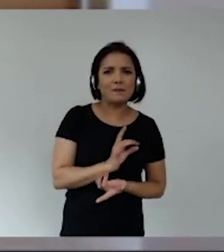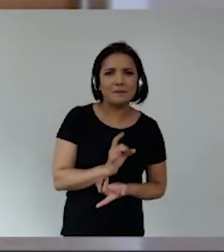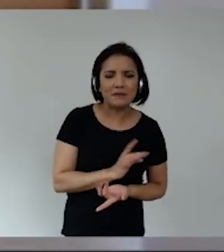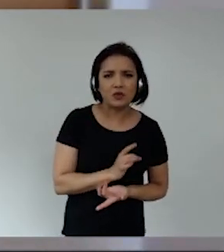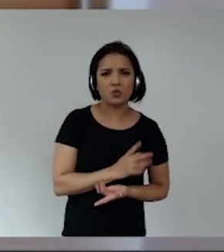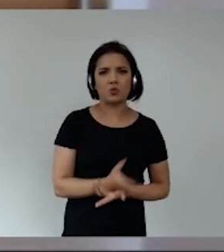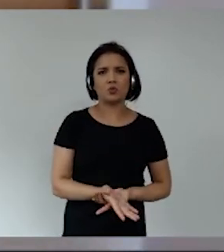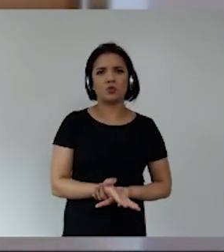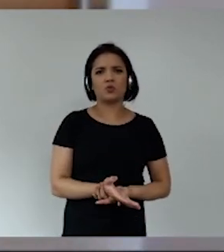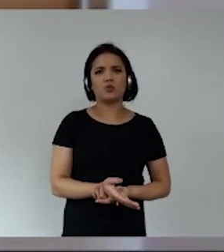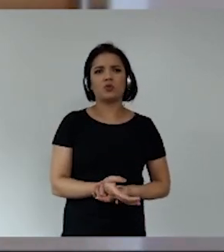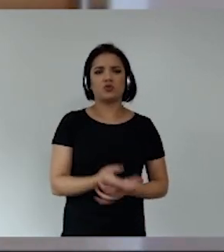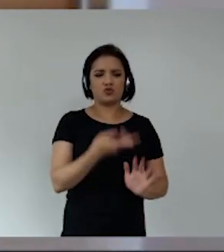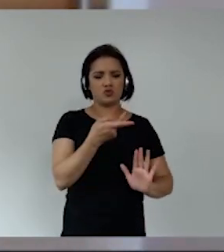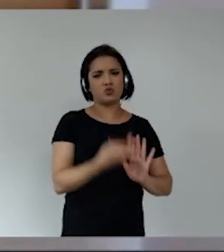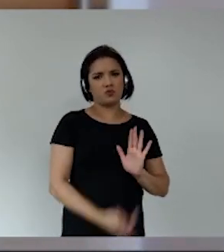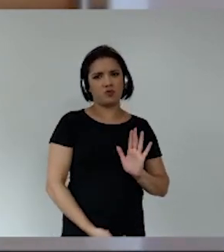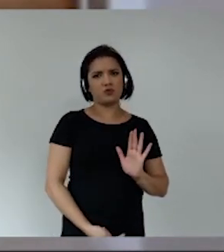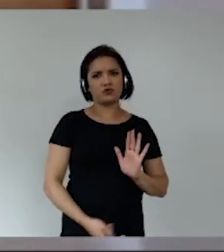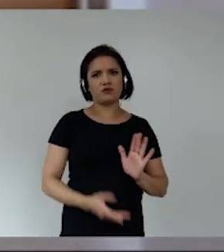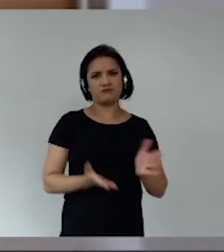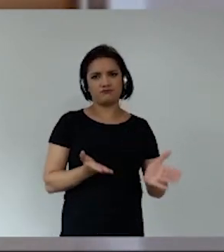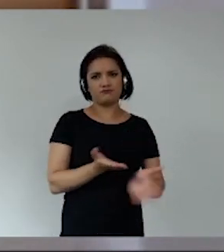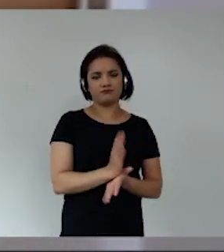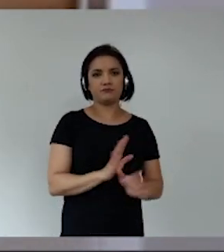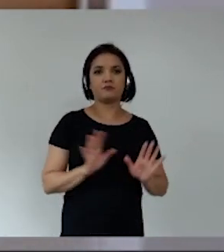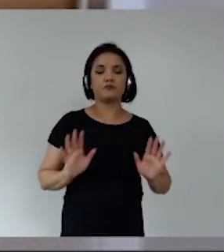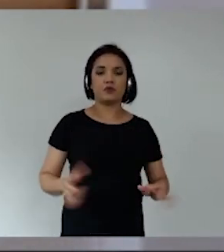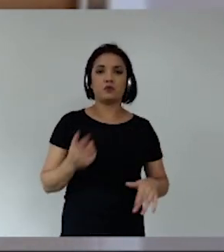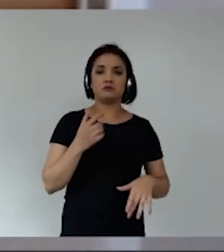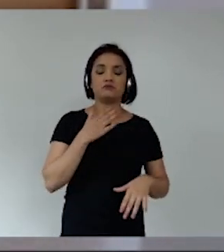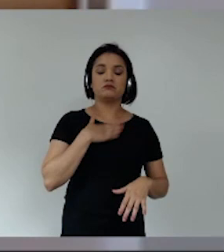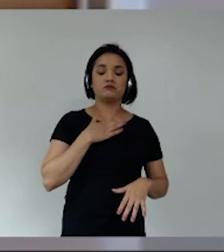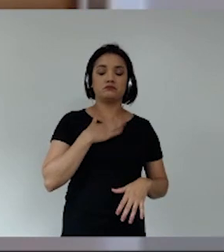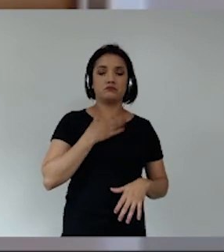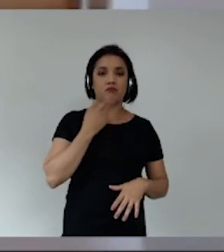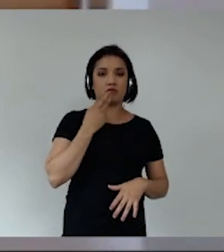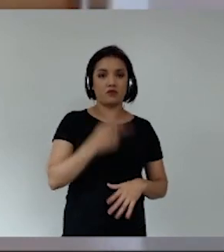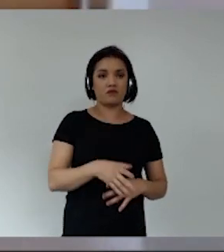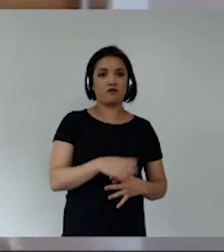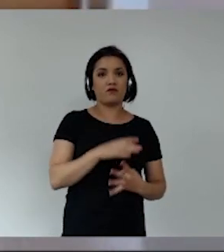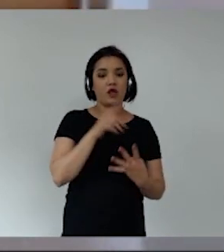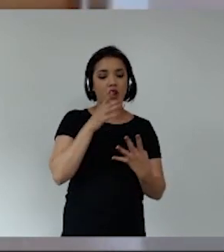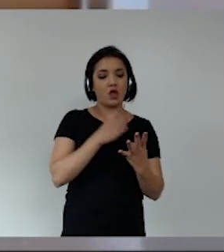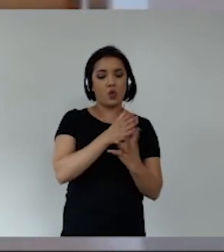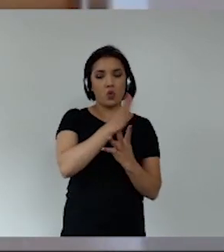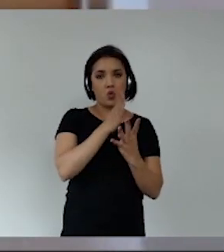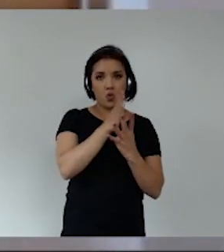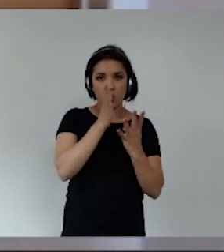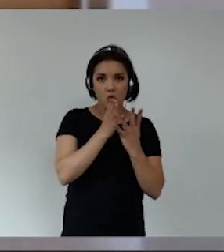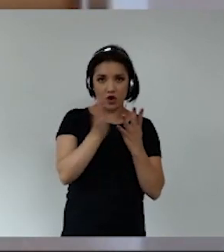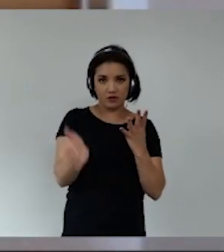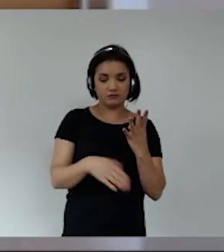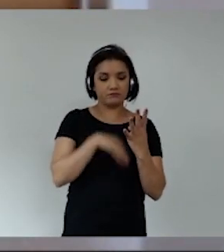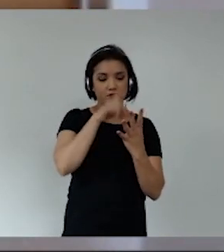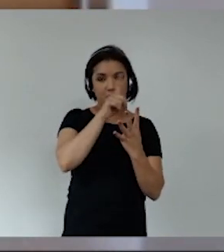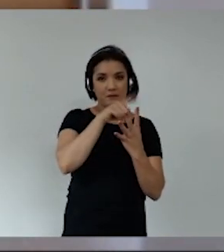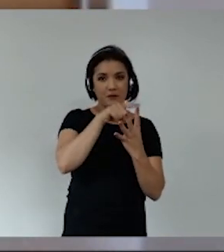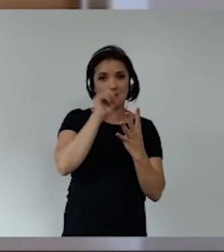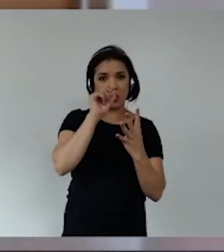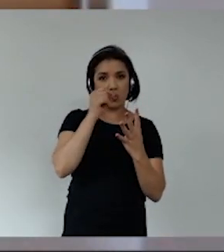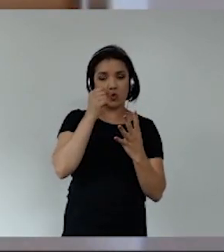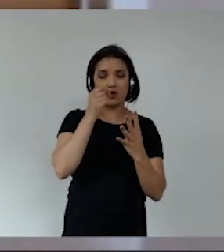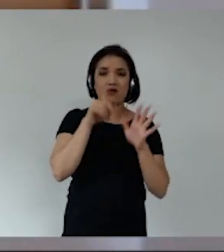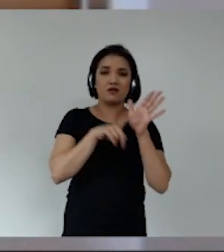desse projeto de lei. Então, eu vou dividir aqui a minha fala em 4 pontos. Primeiro, trazer alguns números